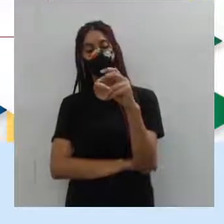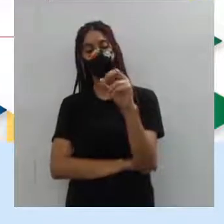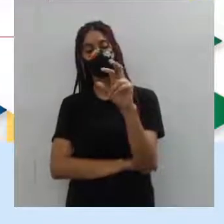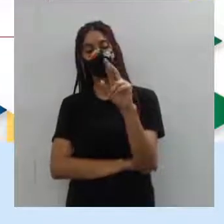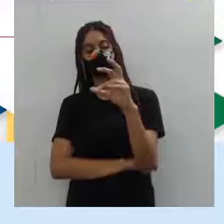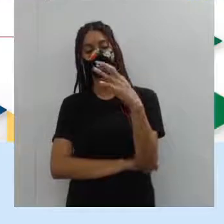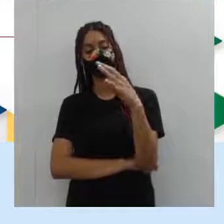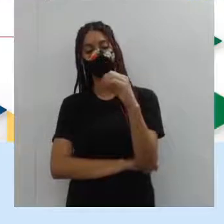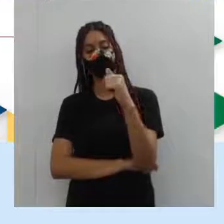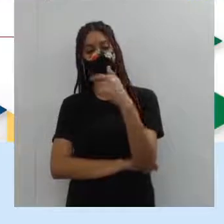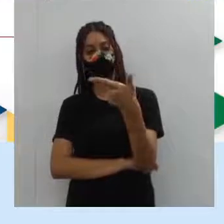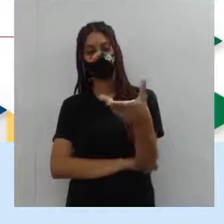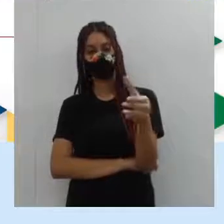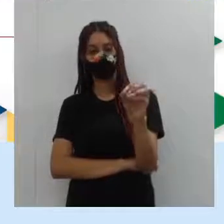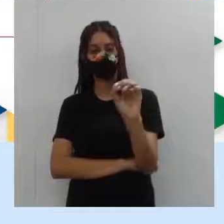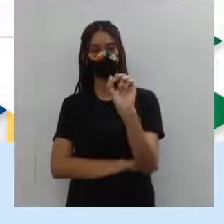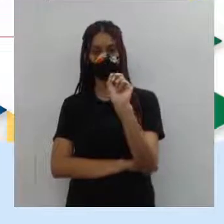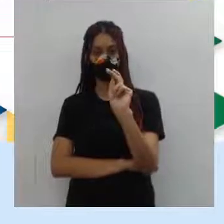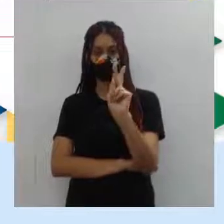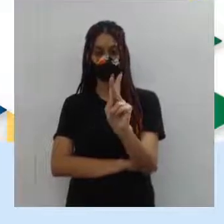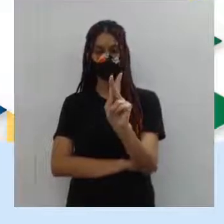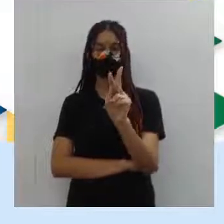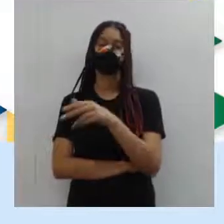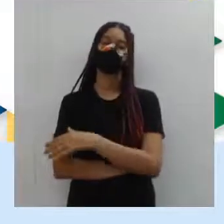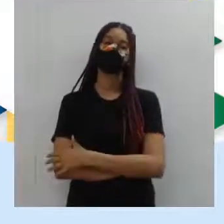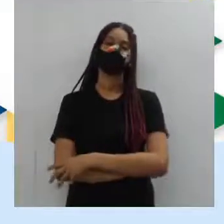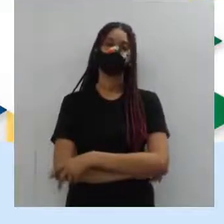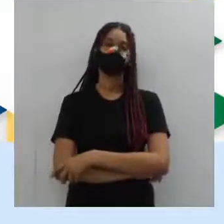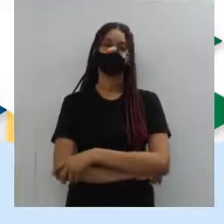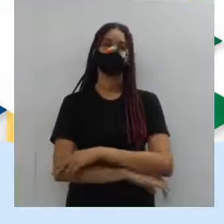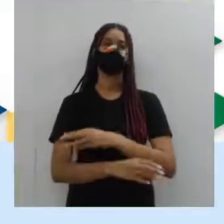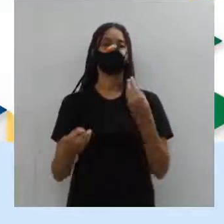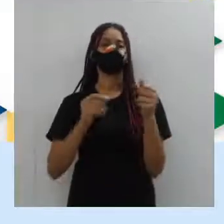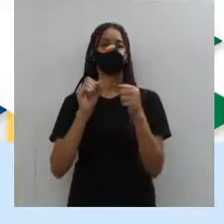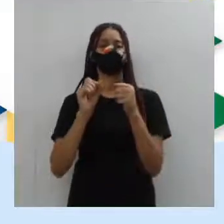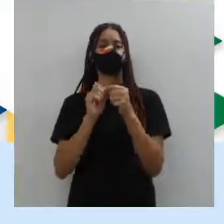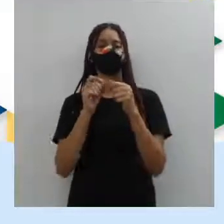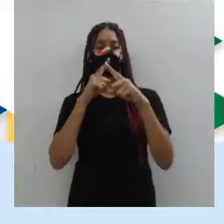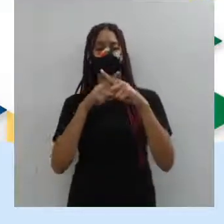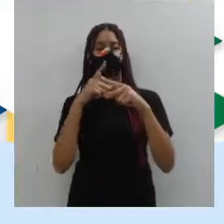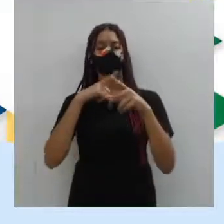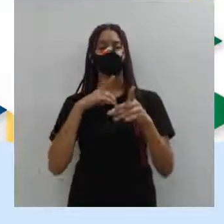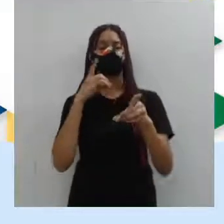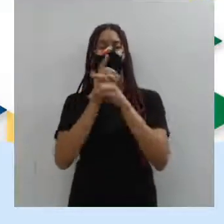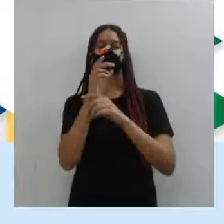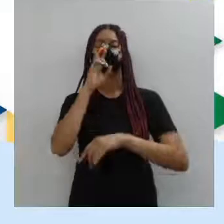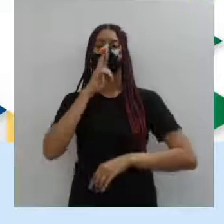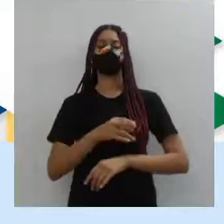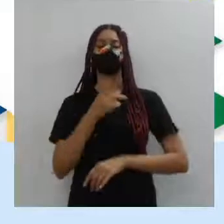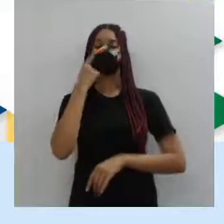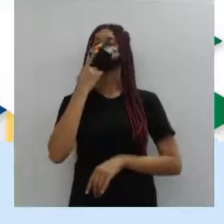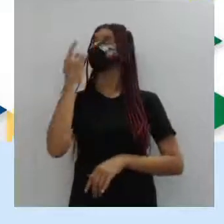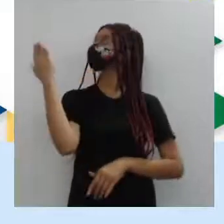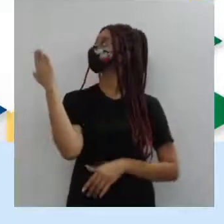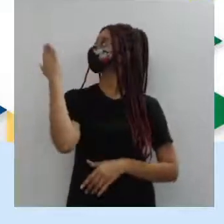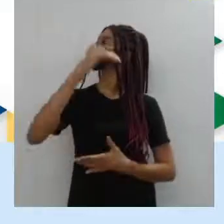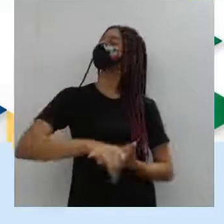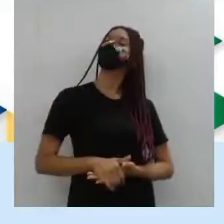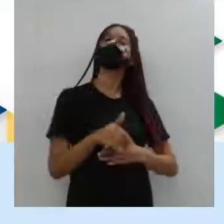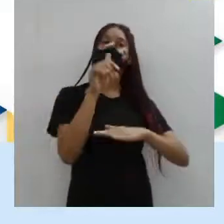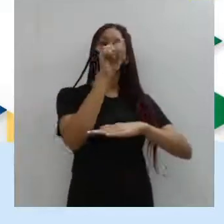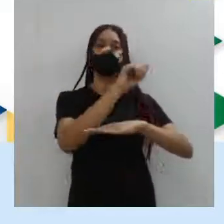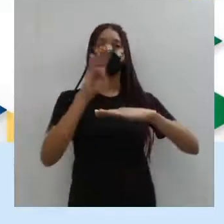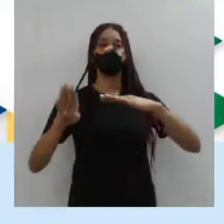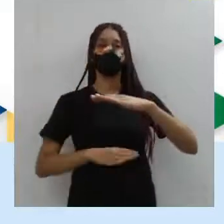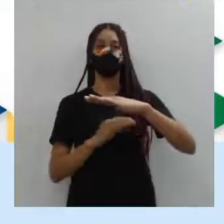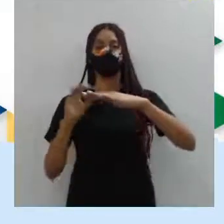B e C os meios, ok? Mas da forma que você multiplicá-los, tem resposta. Então, na proporção A sobre B e